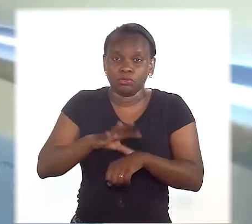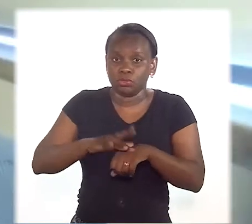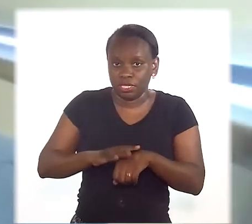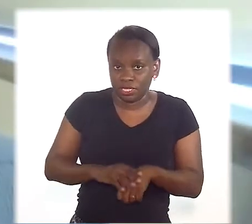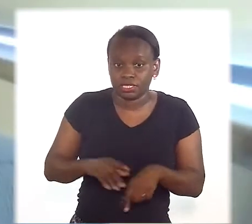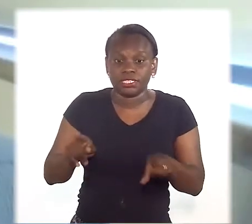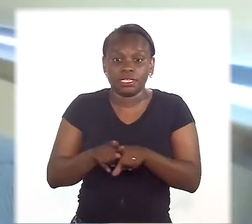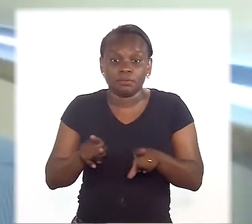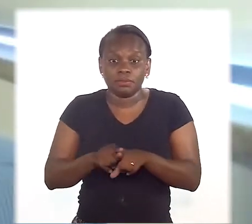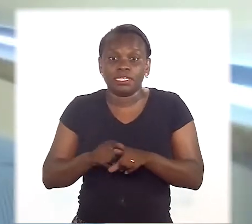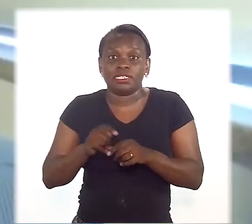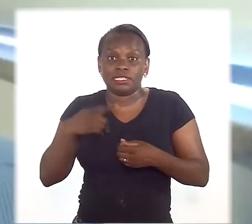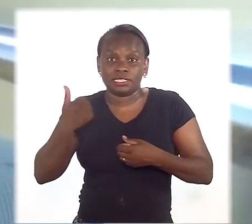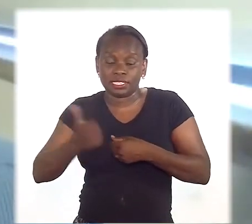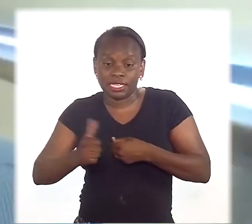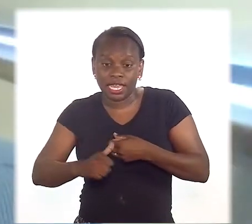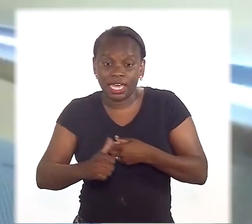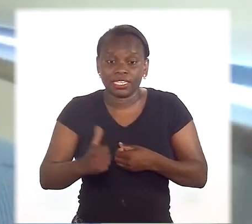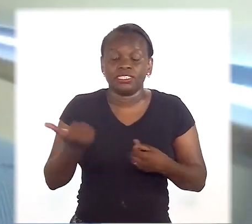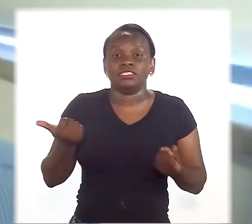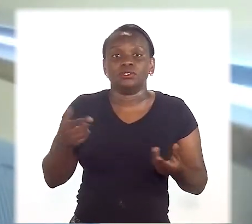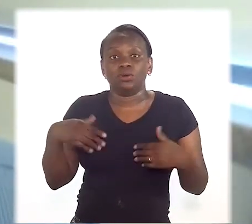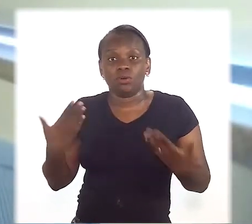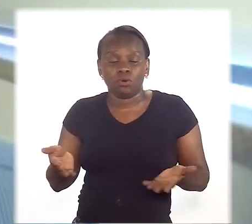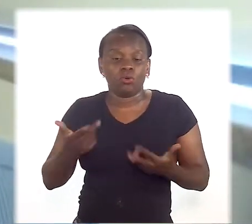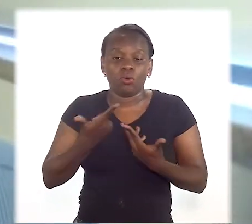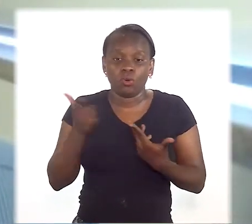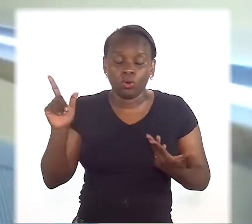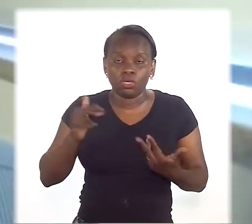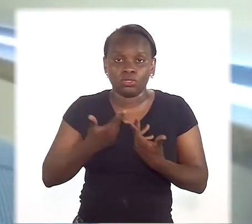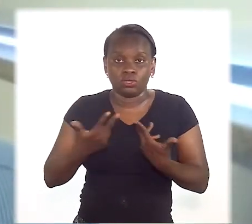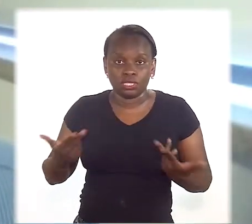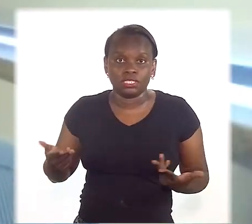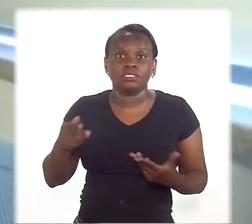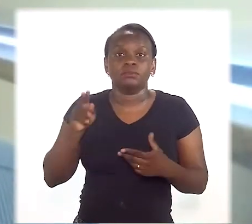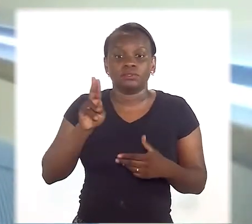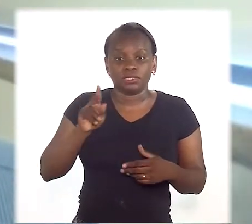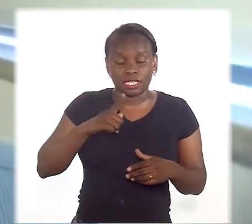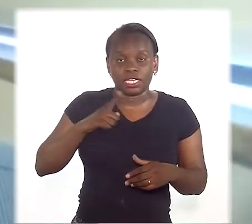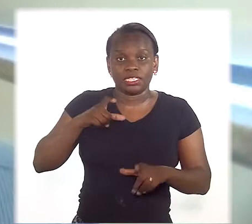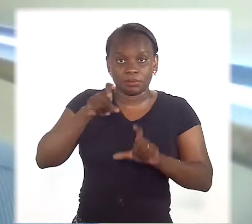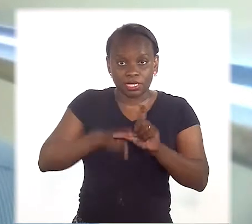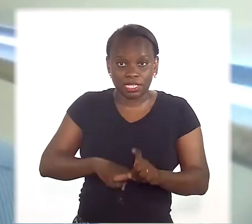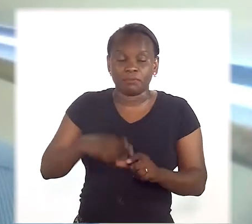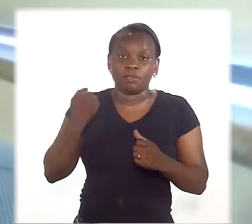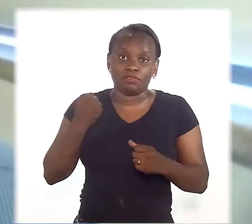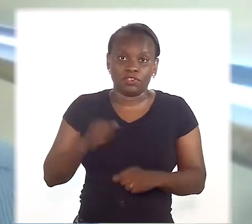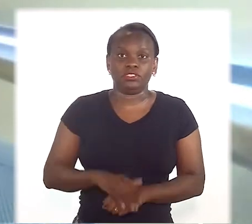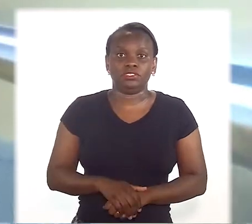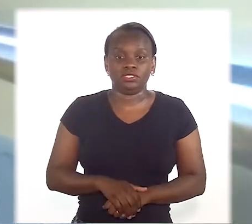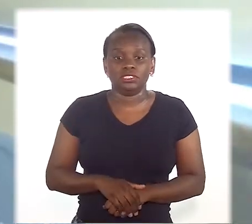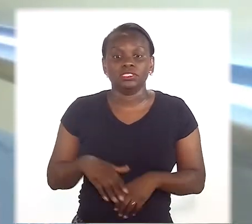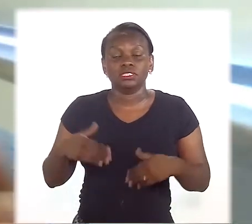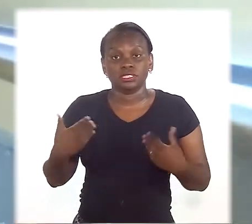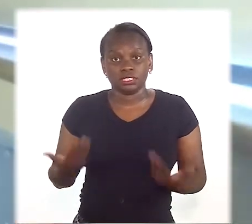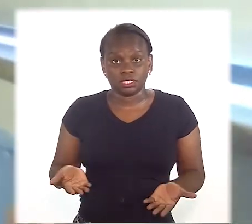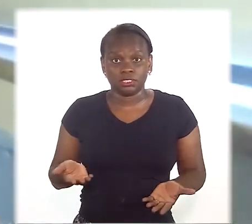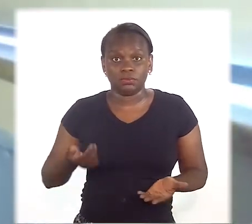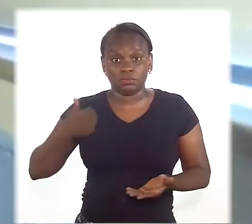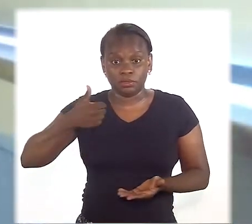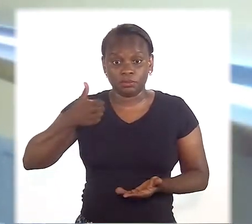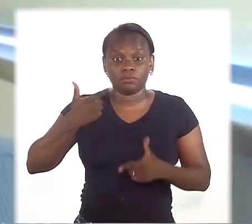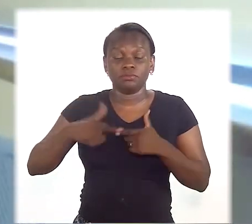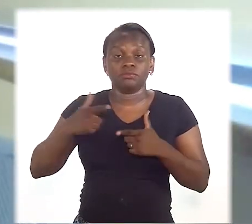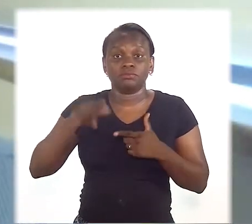doença. O mesmo se aplica a crack, o mesmo se aplica a outras substâncias com poderio dependógeno maior. Então,